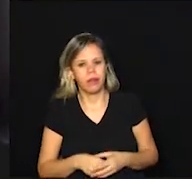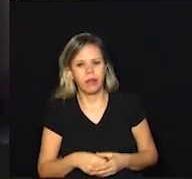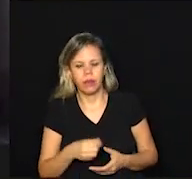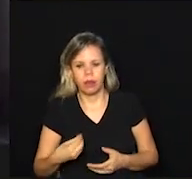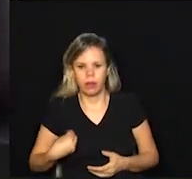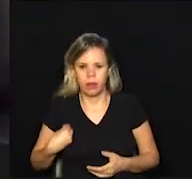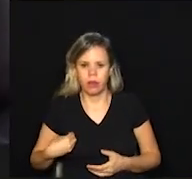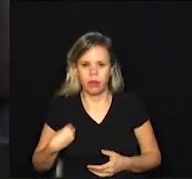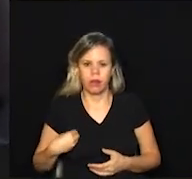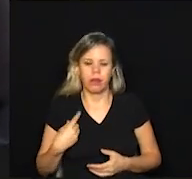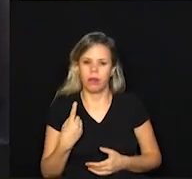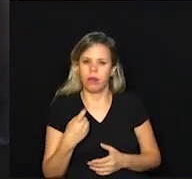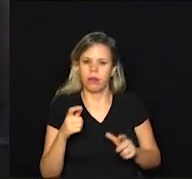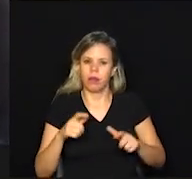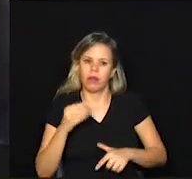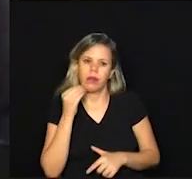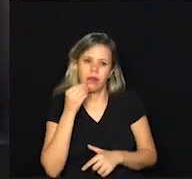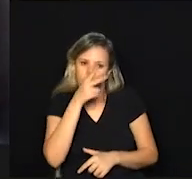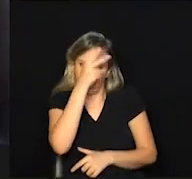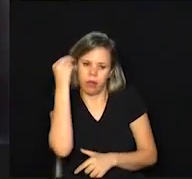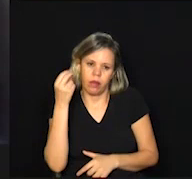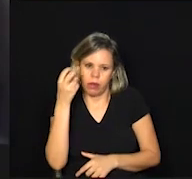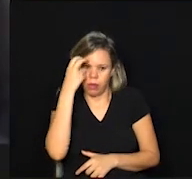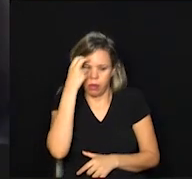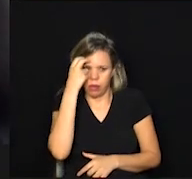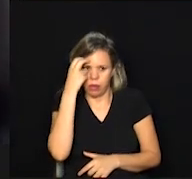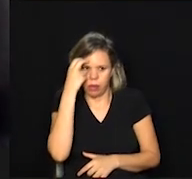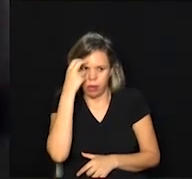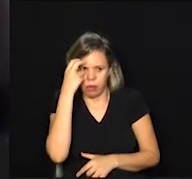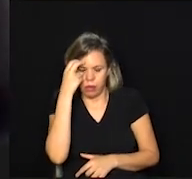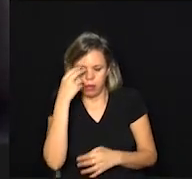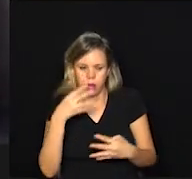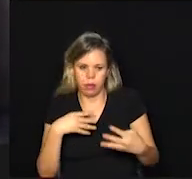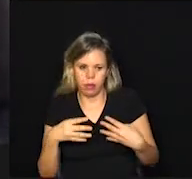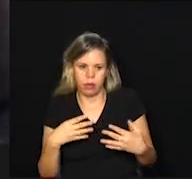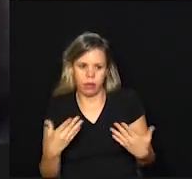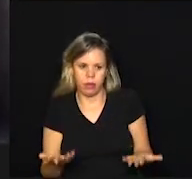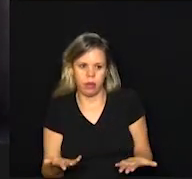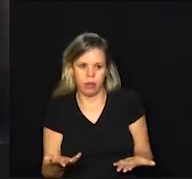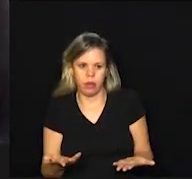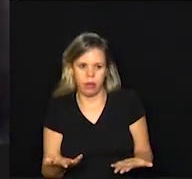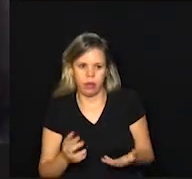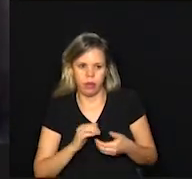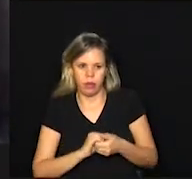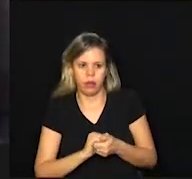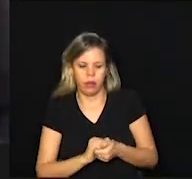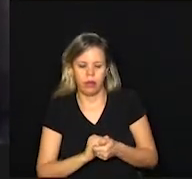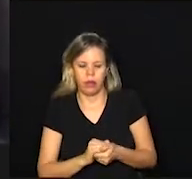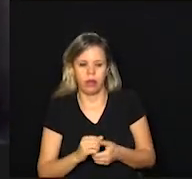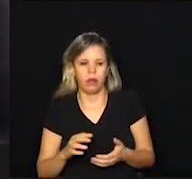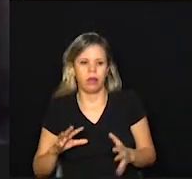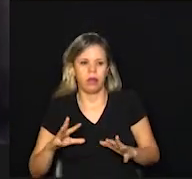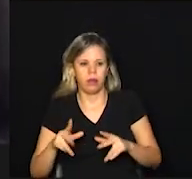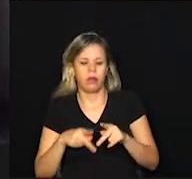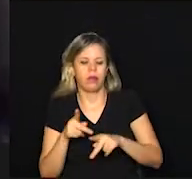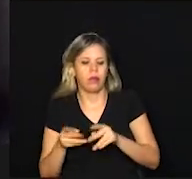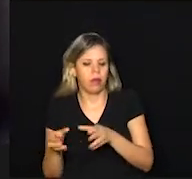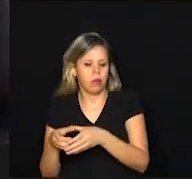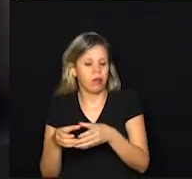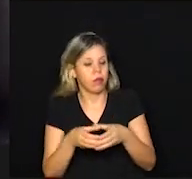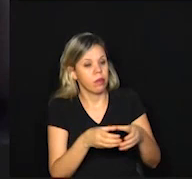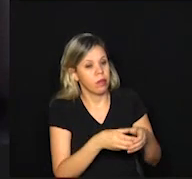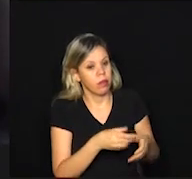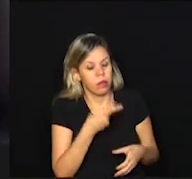a existência do único espaço público de Cultura de banana geral eu quero cumprimentar aqui saudar toda a comunidade